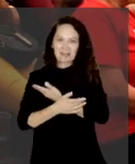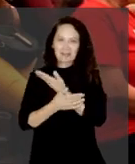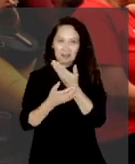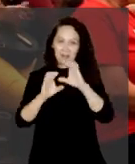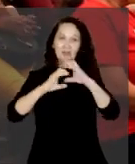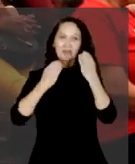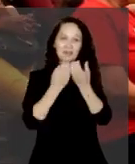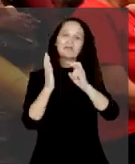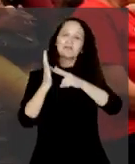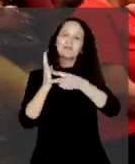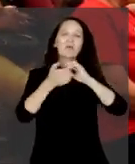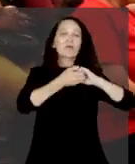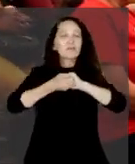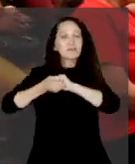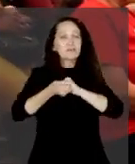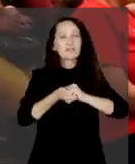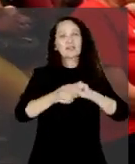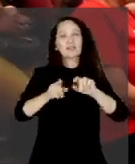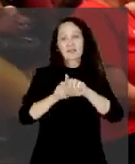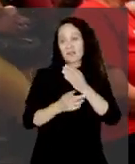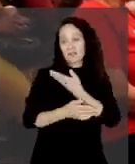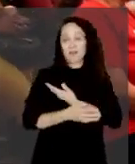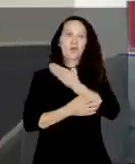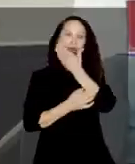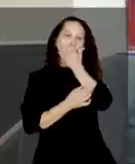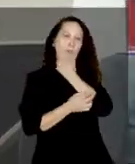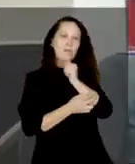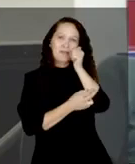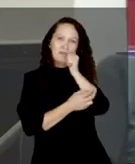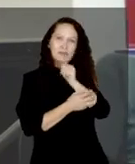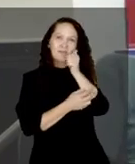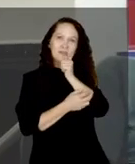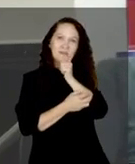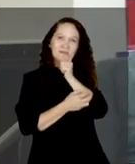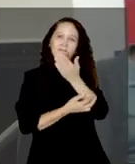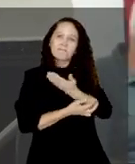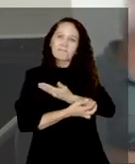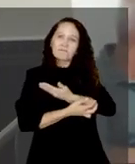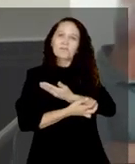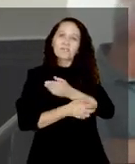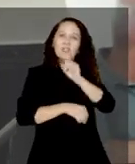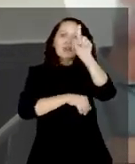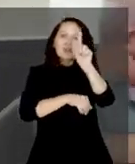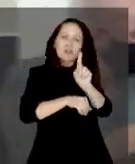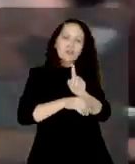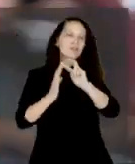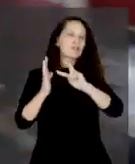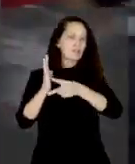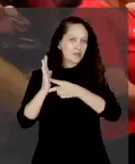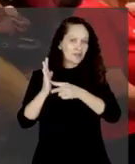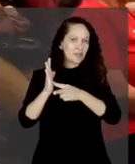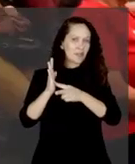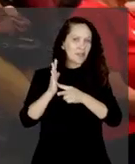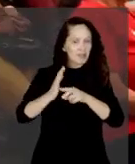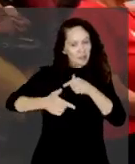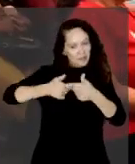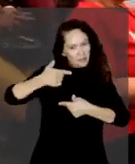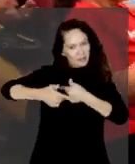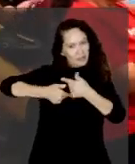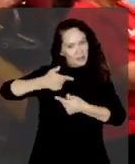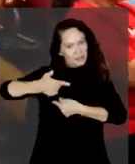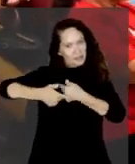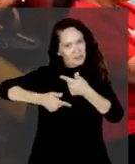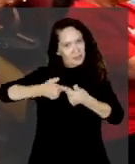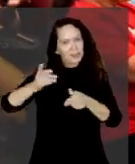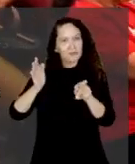virou. Quero convidar para conversar com vocês aqui, companheiro Sérgio Nobre, presidente da Central Única dos Trabalhadores